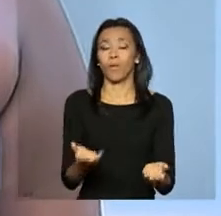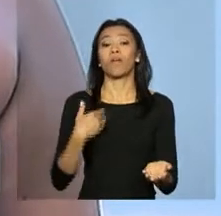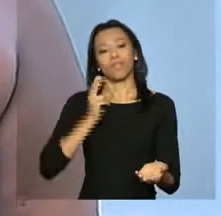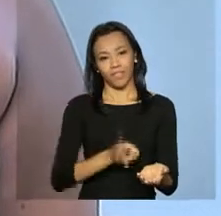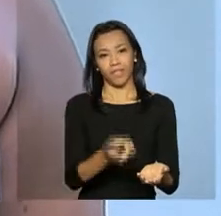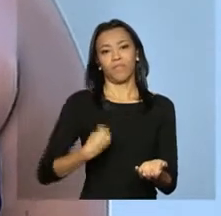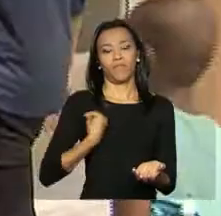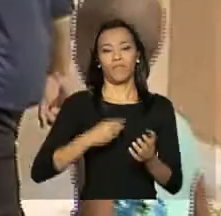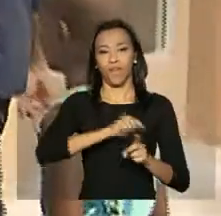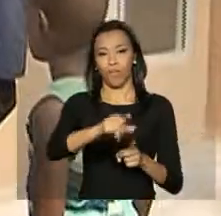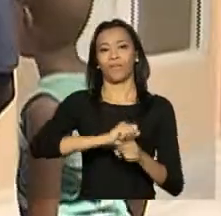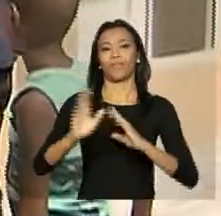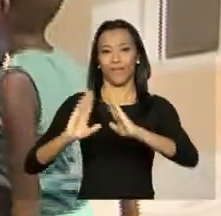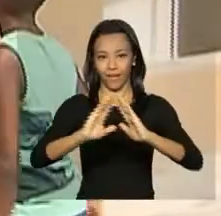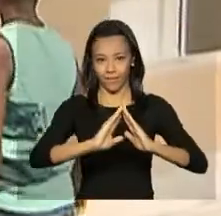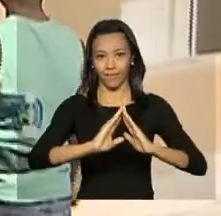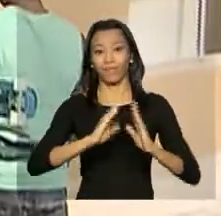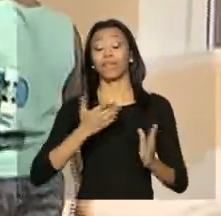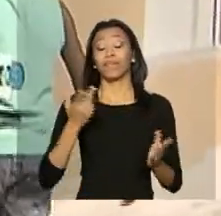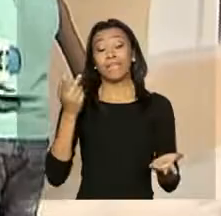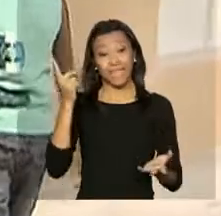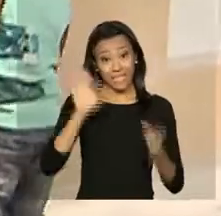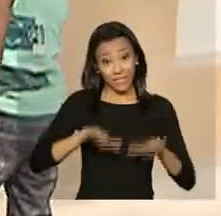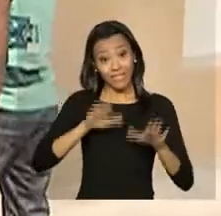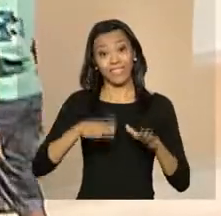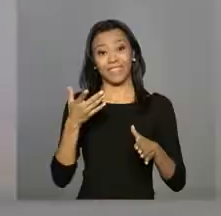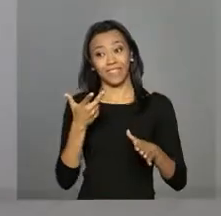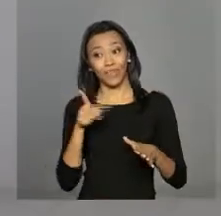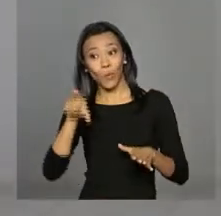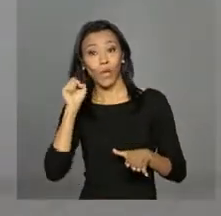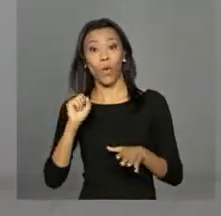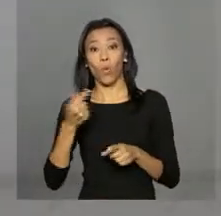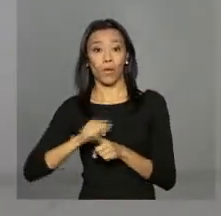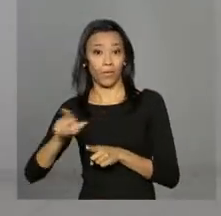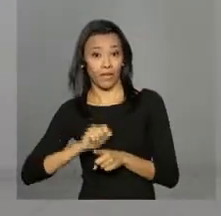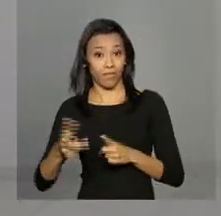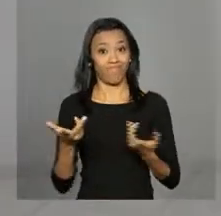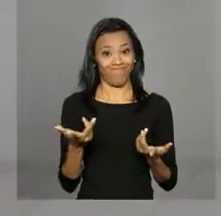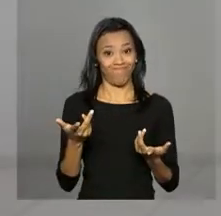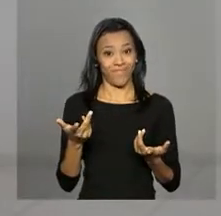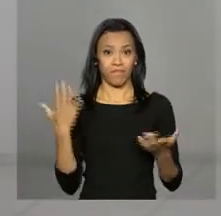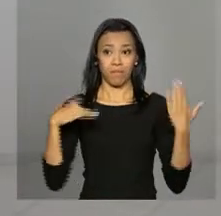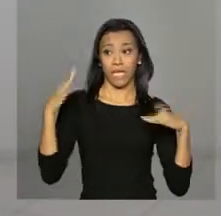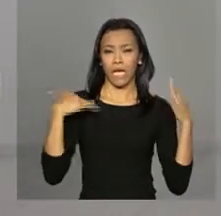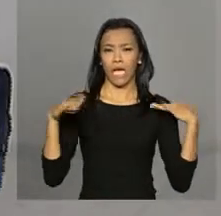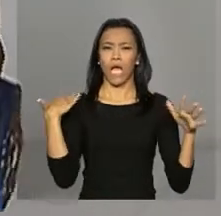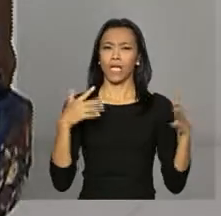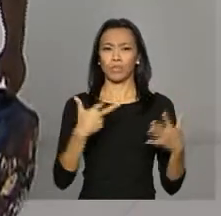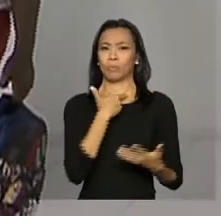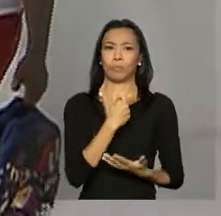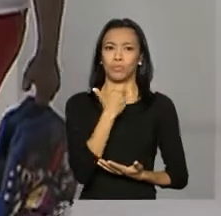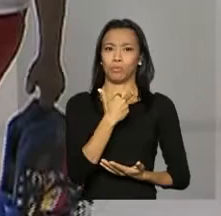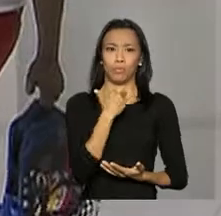de aluguel, entendeu? E muitas vezes a gente temos que optar por uma coisa ou outra. O aluguel, muitas vezes, se você quer fazer um lazer com seus filhos e você não